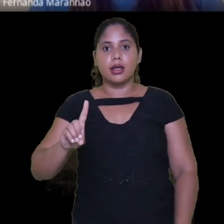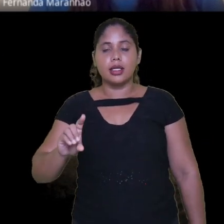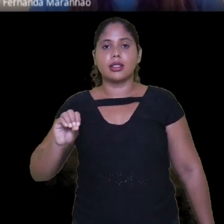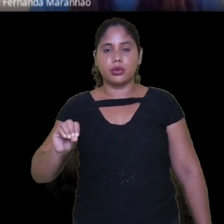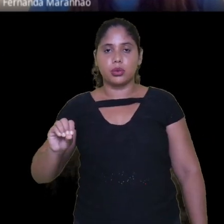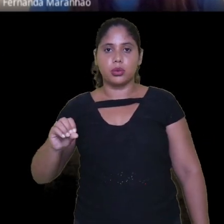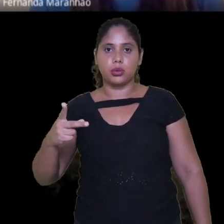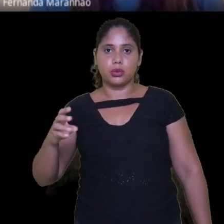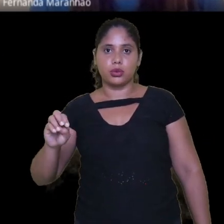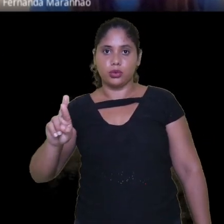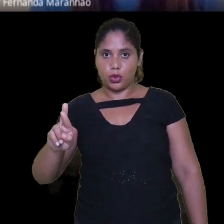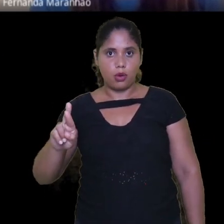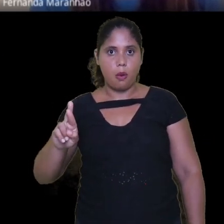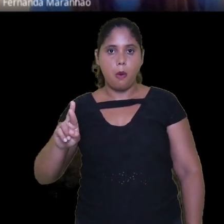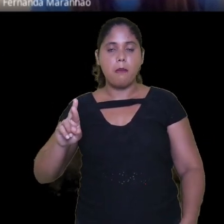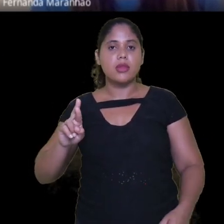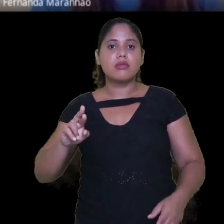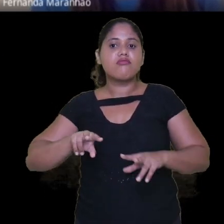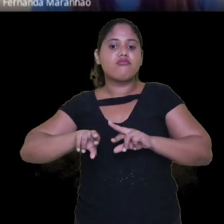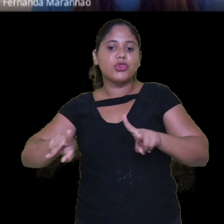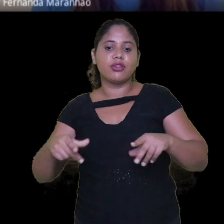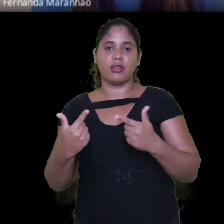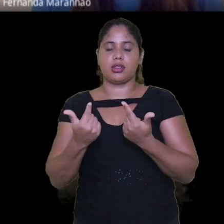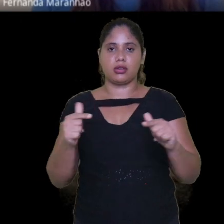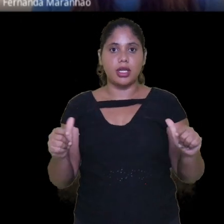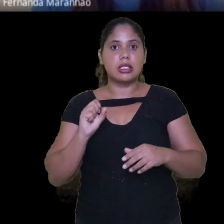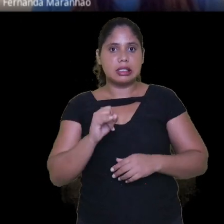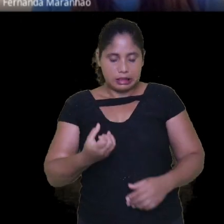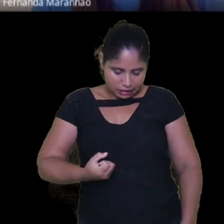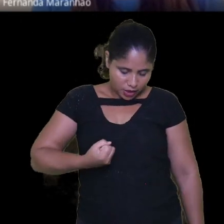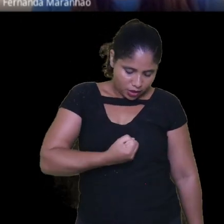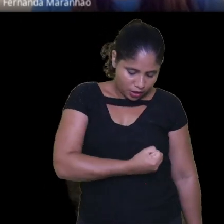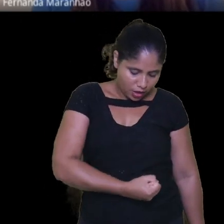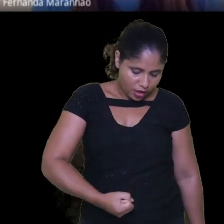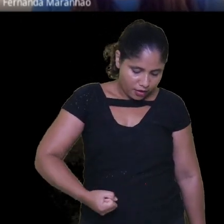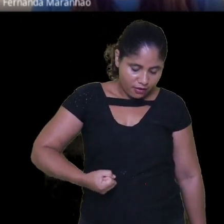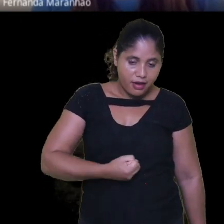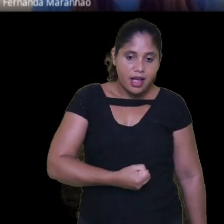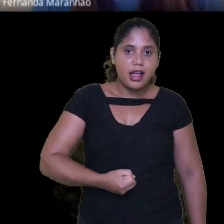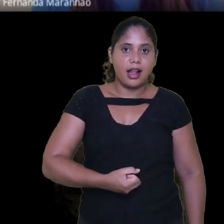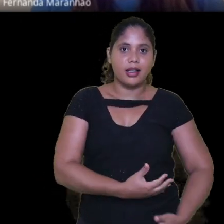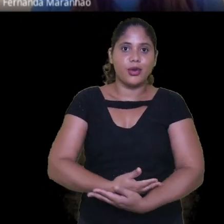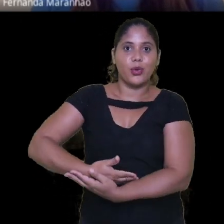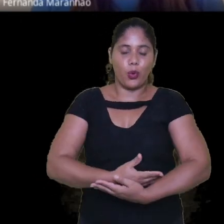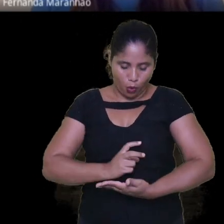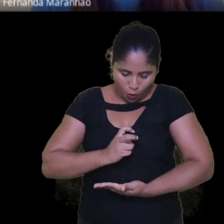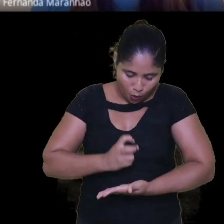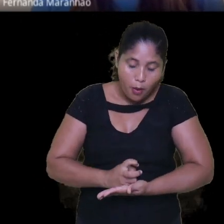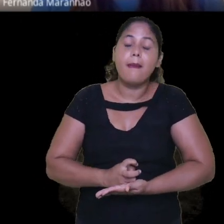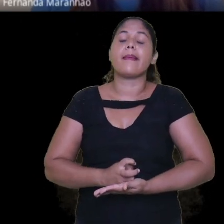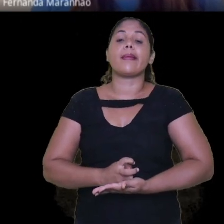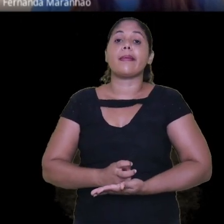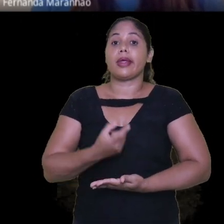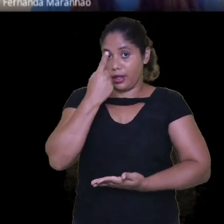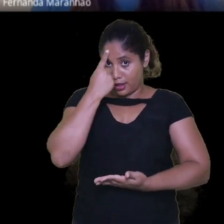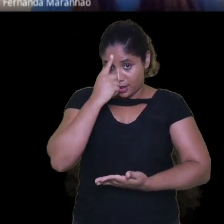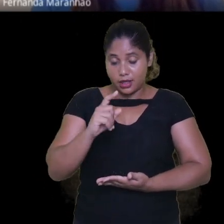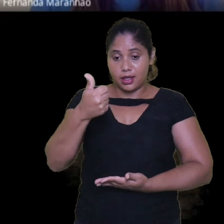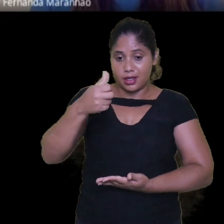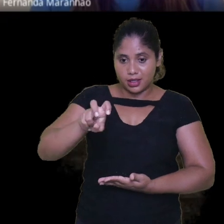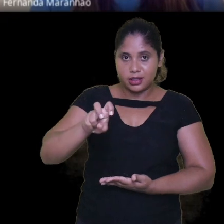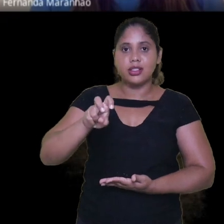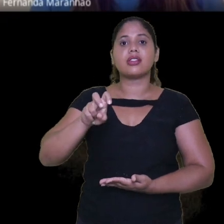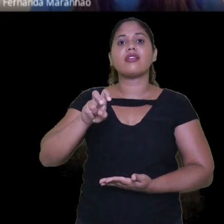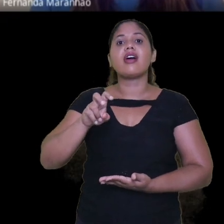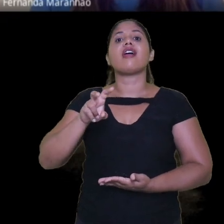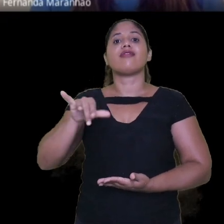é menor do que o percentil 10 de tamanho, no entanto, ele não tem alterações doppler-velocimétricas. É um bebê que não tem alterações estruturais,